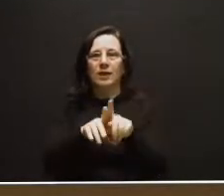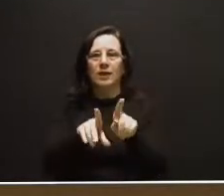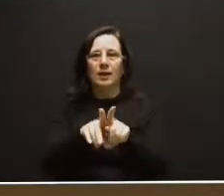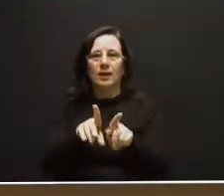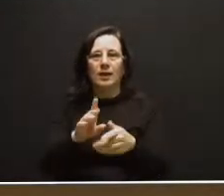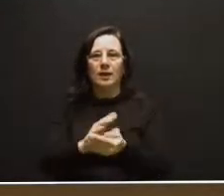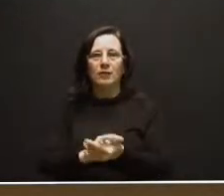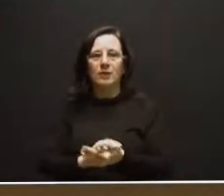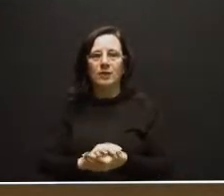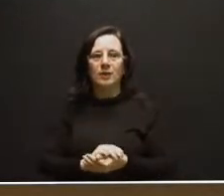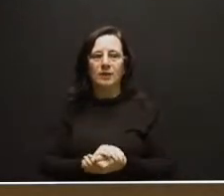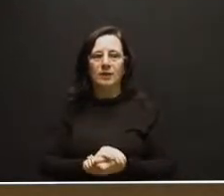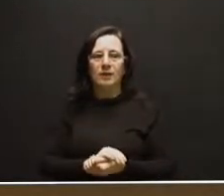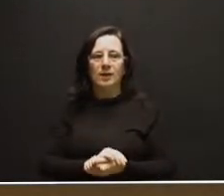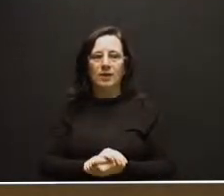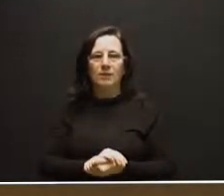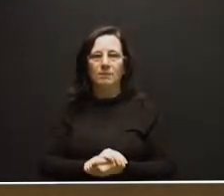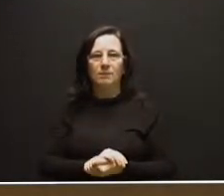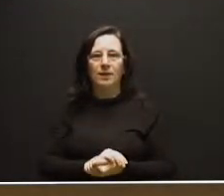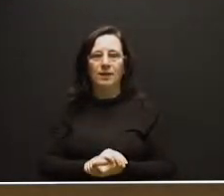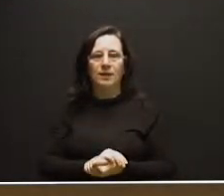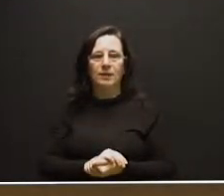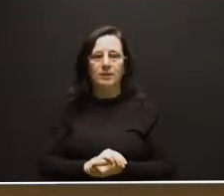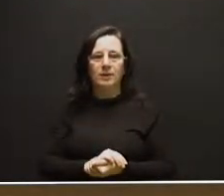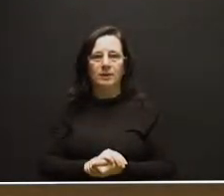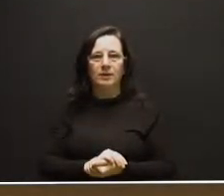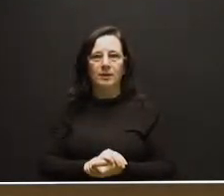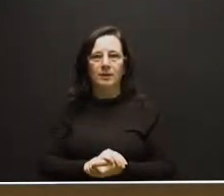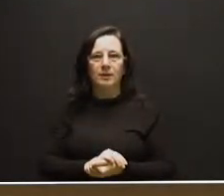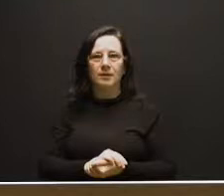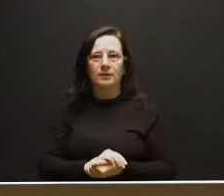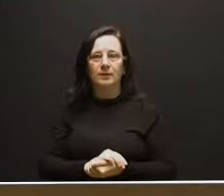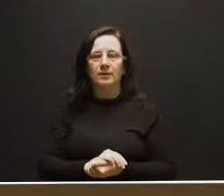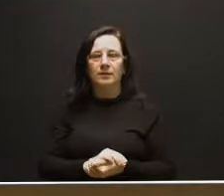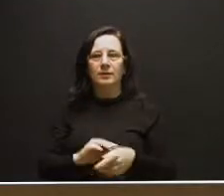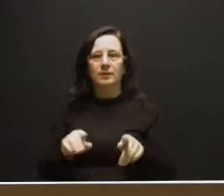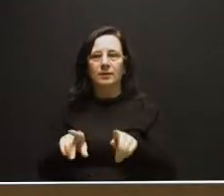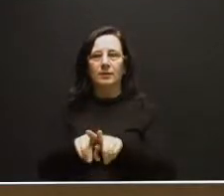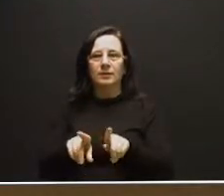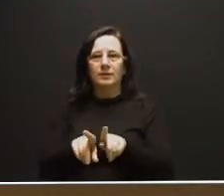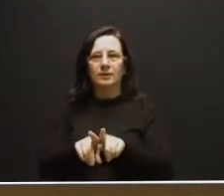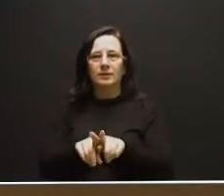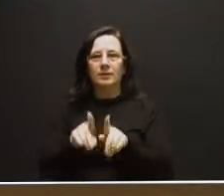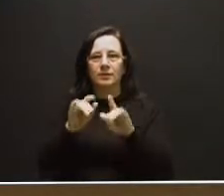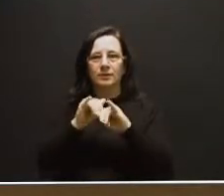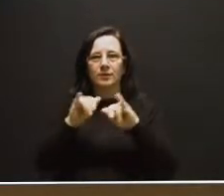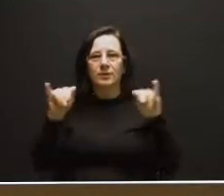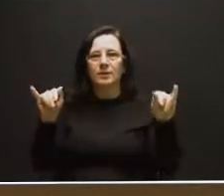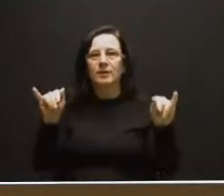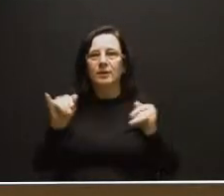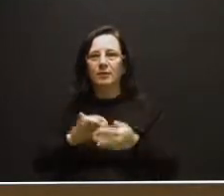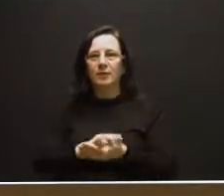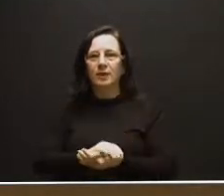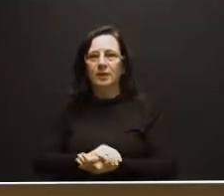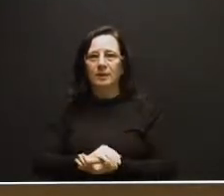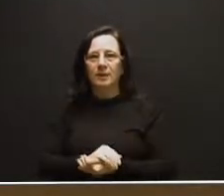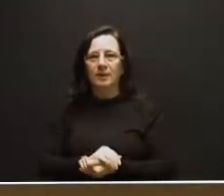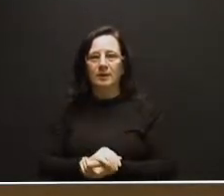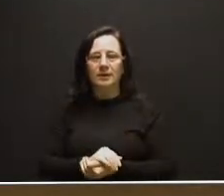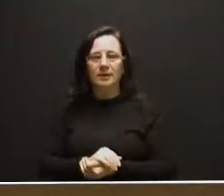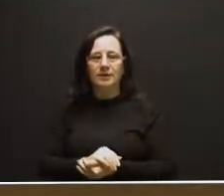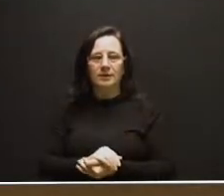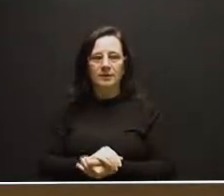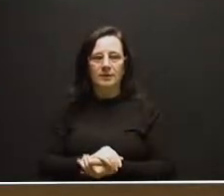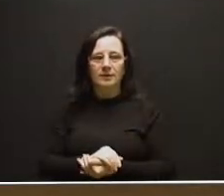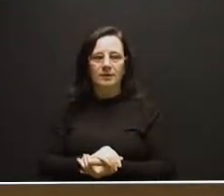frutíferas de pequeno porte mas também quero aqui deixar um recado para o senhor prefeito ademário